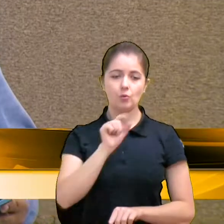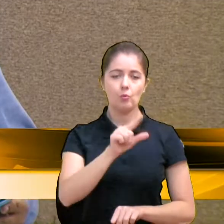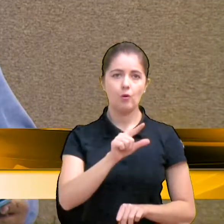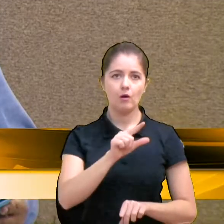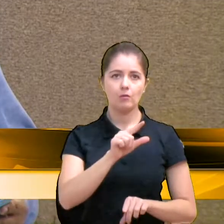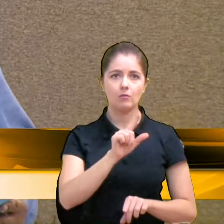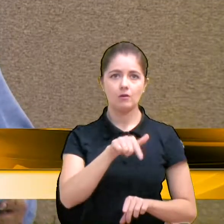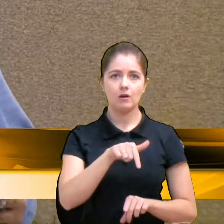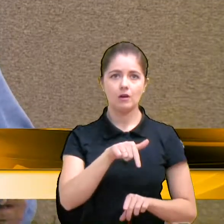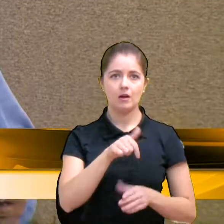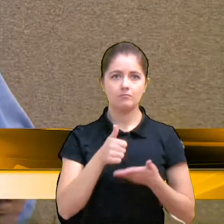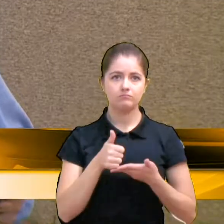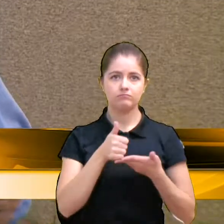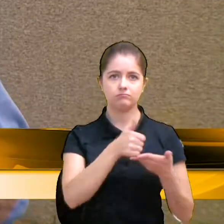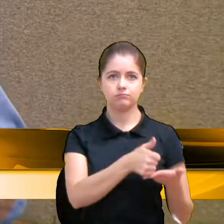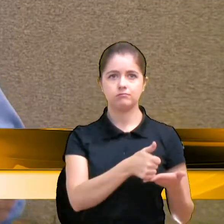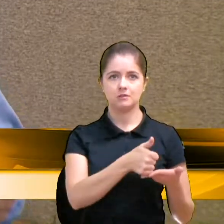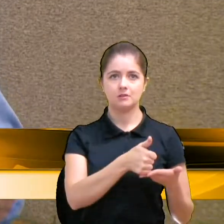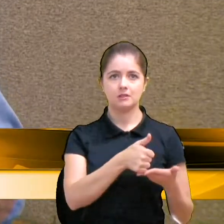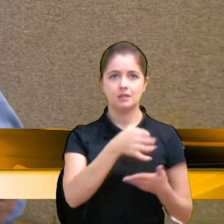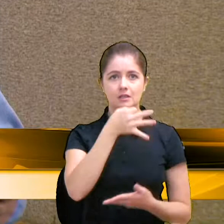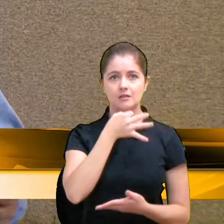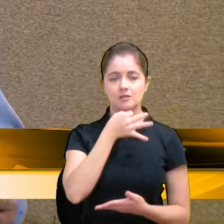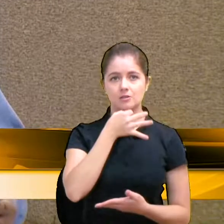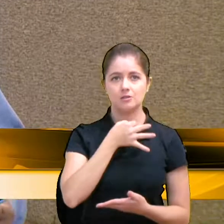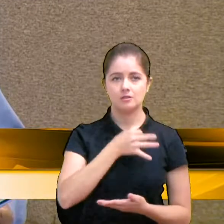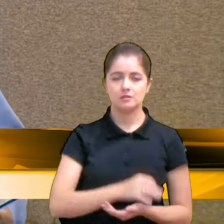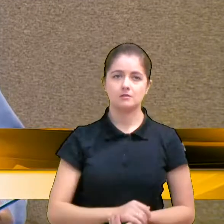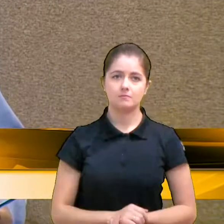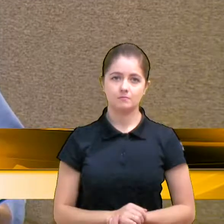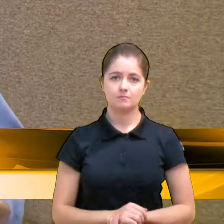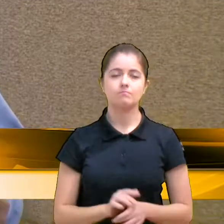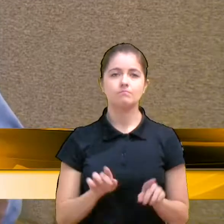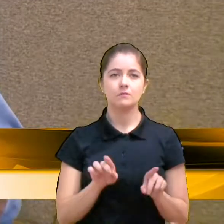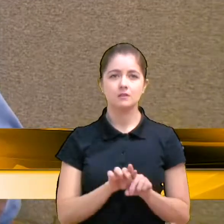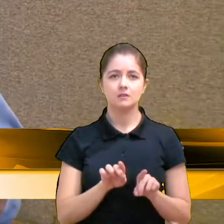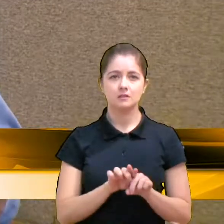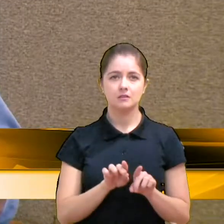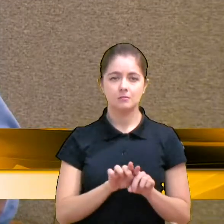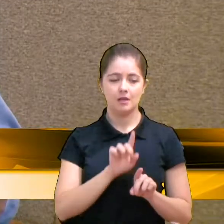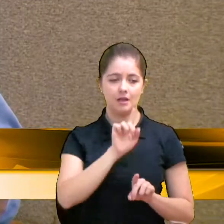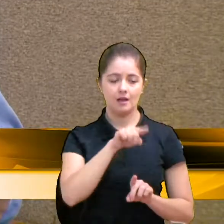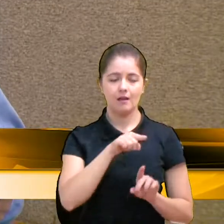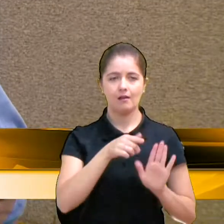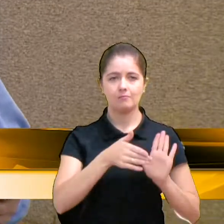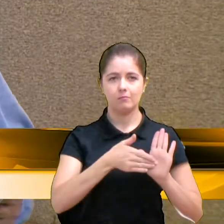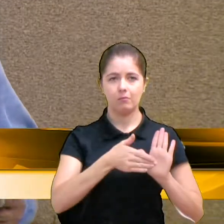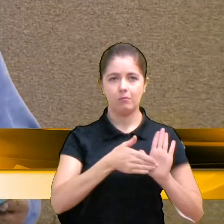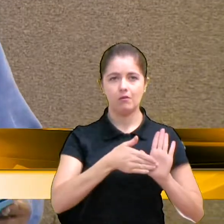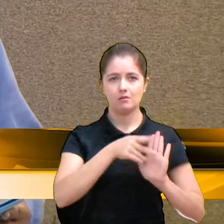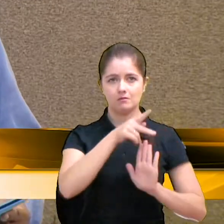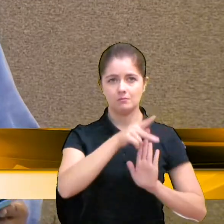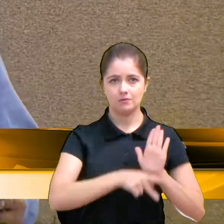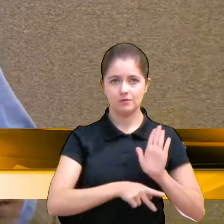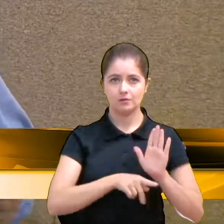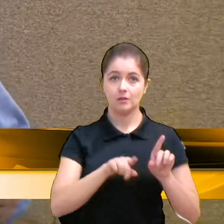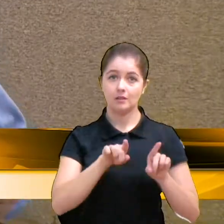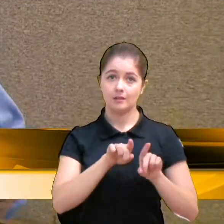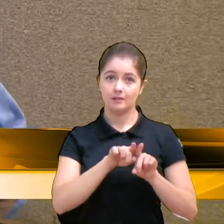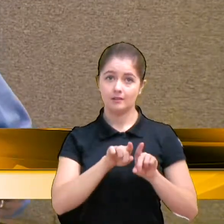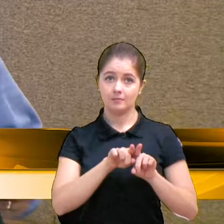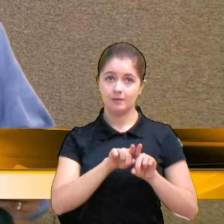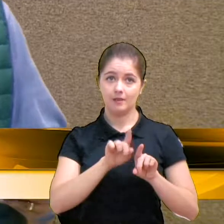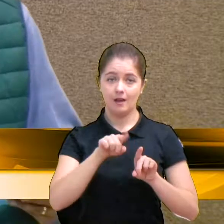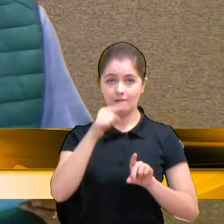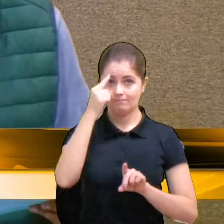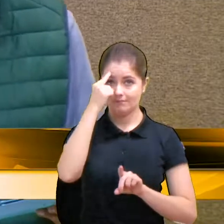vida urbana do município, o que, sem dúvida, é o que pretende o presente projeto. Quanto à legalidade, a iniciativa é